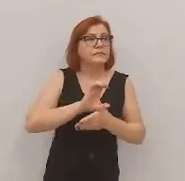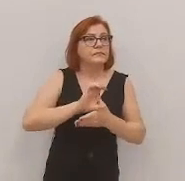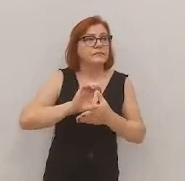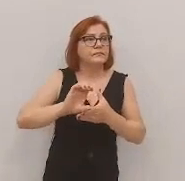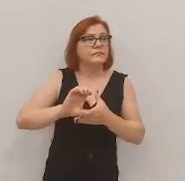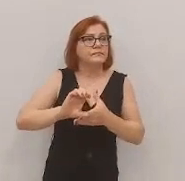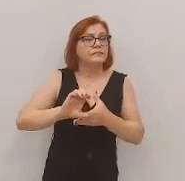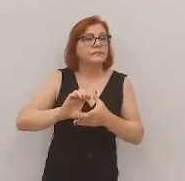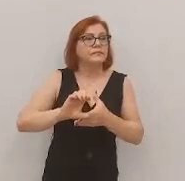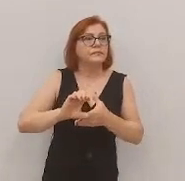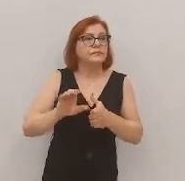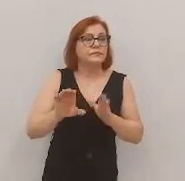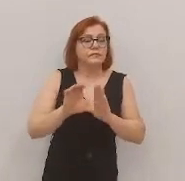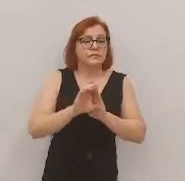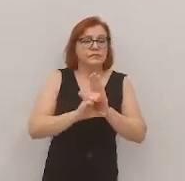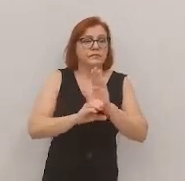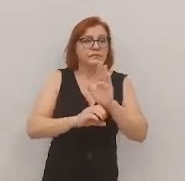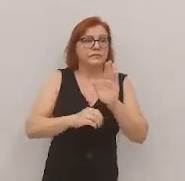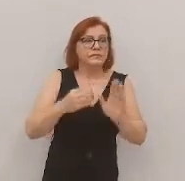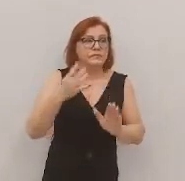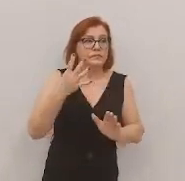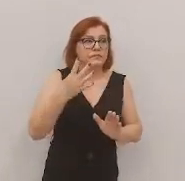aqui, né?